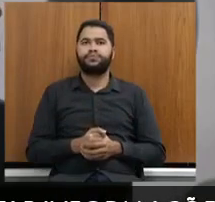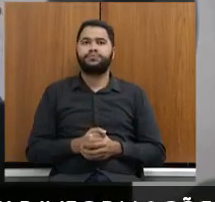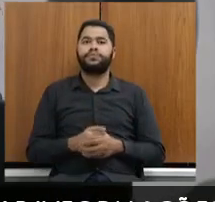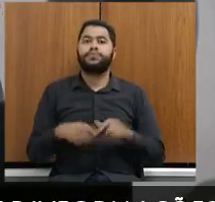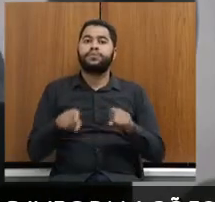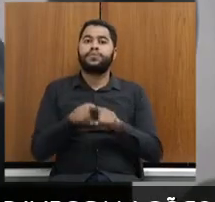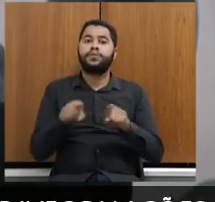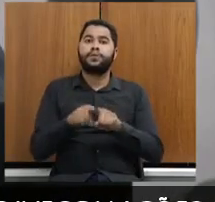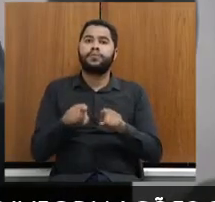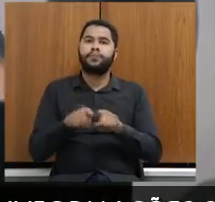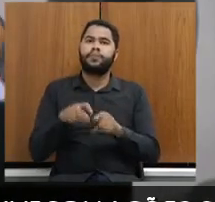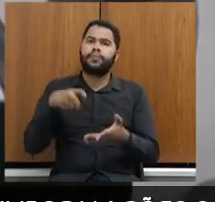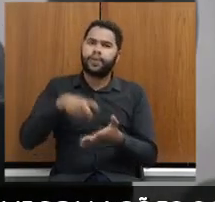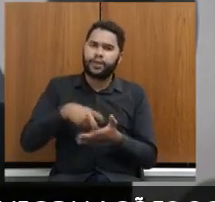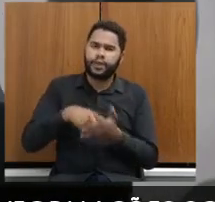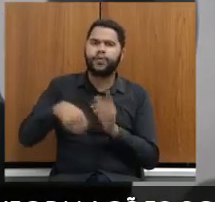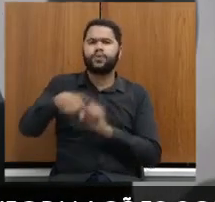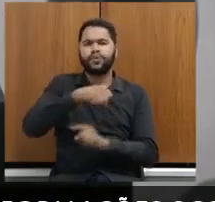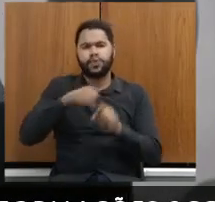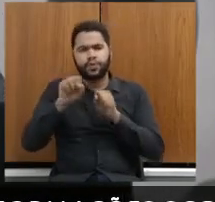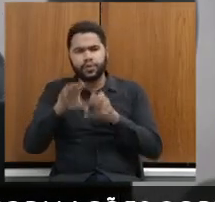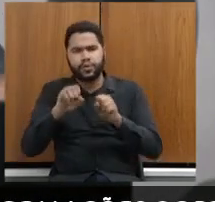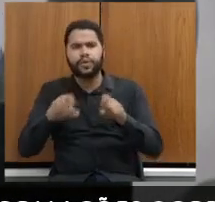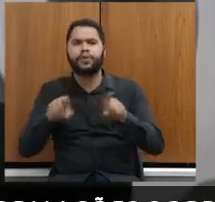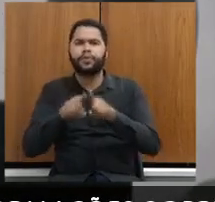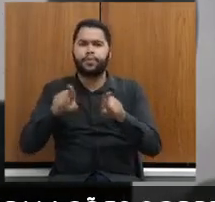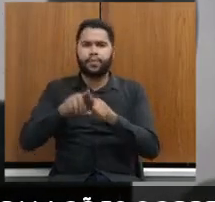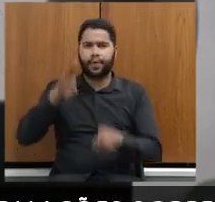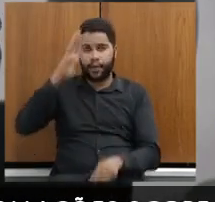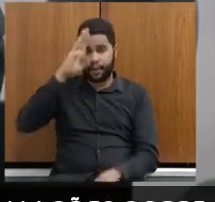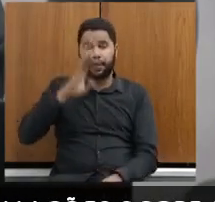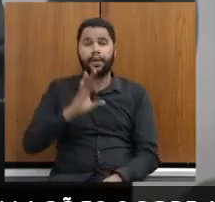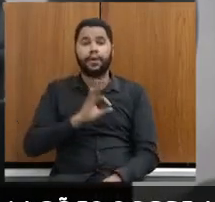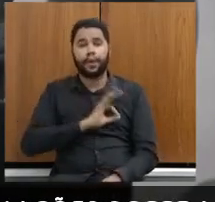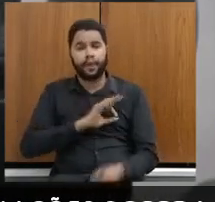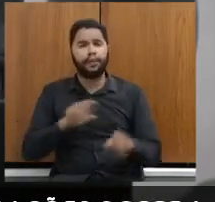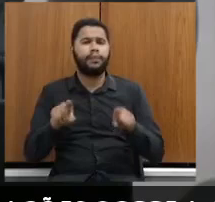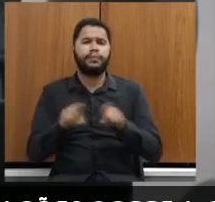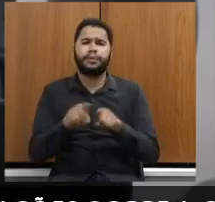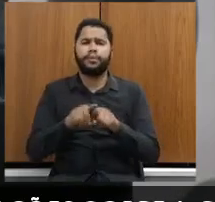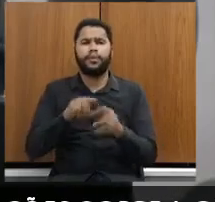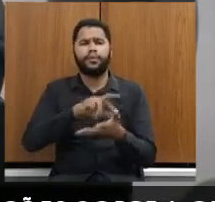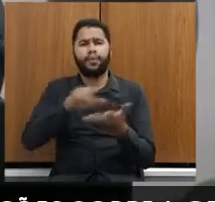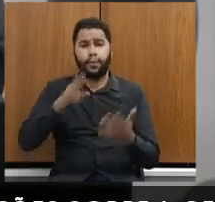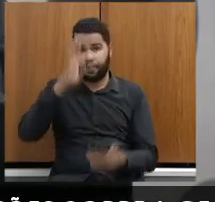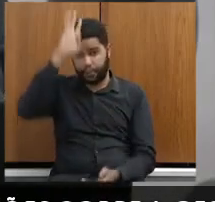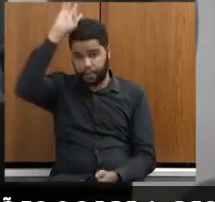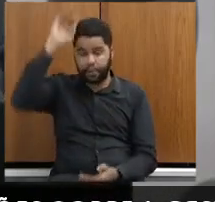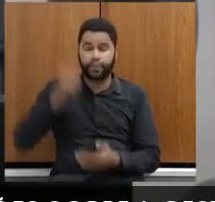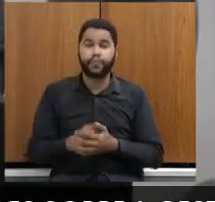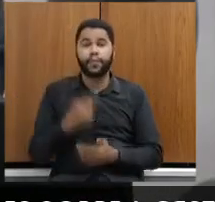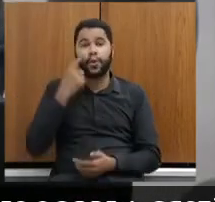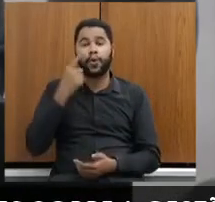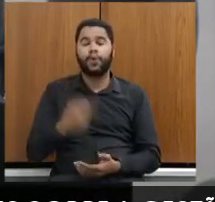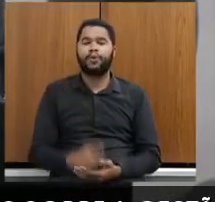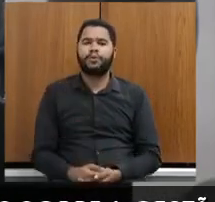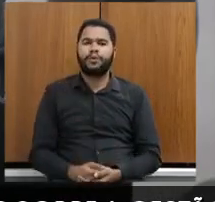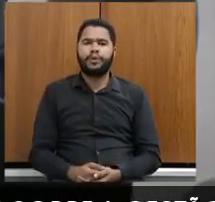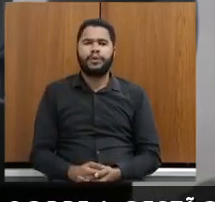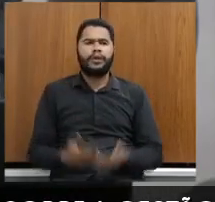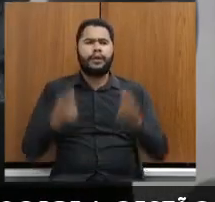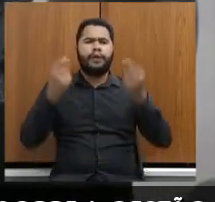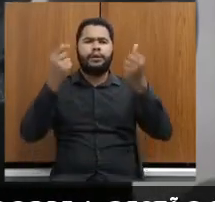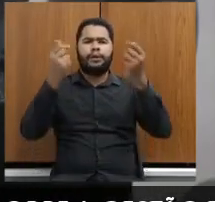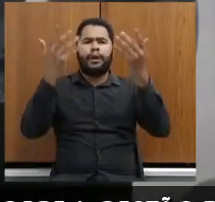policial penal sócio cativo do do soldado da polícia militar do modelo do policial civil olha o que ele disse a crise Já